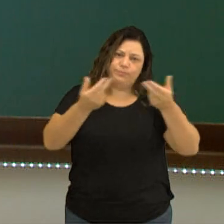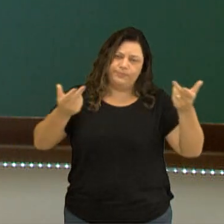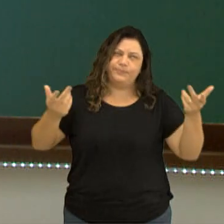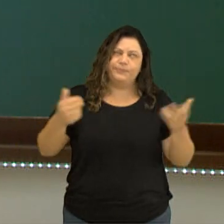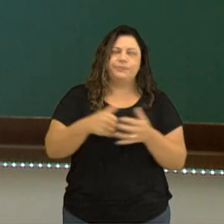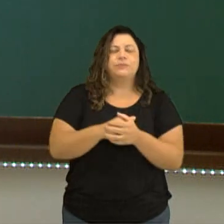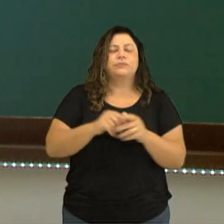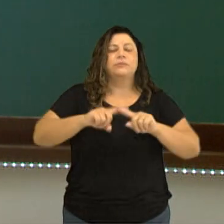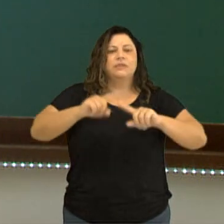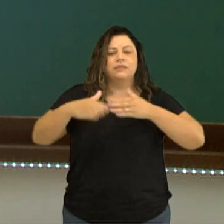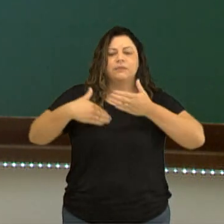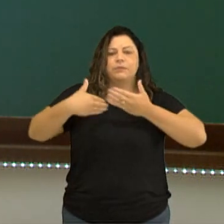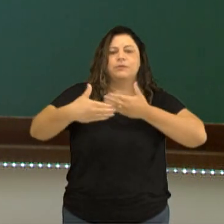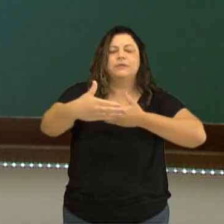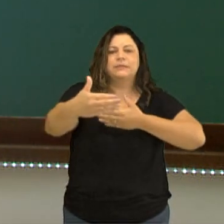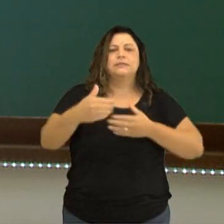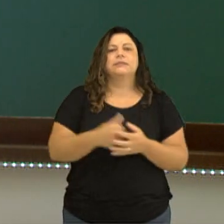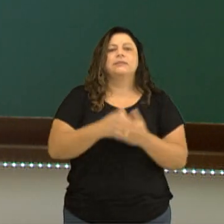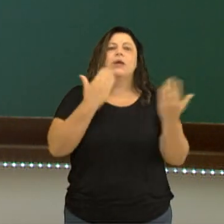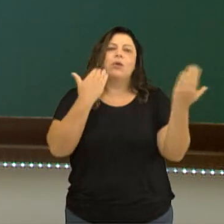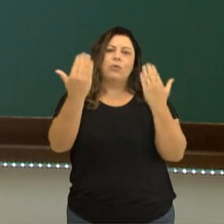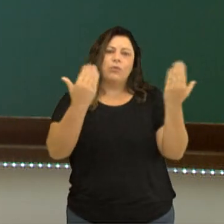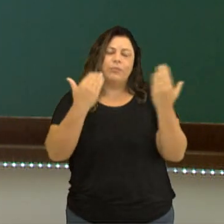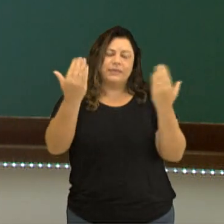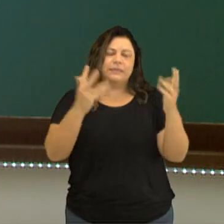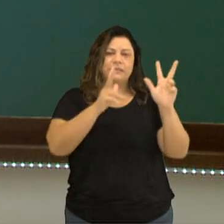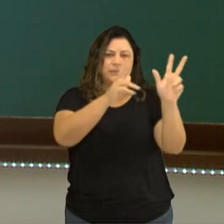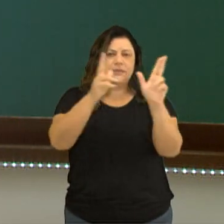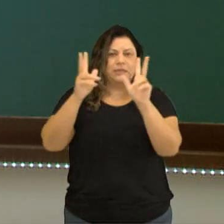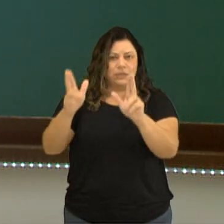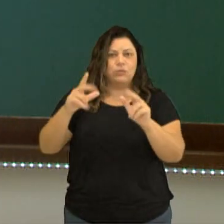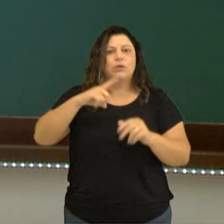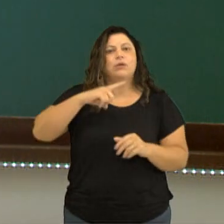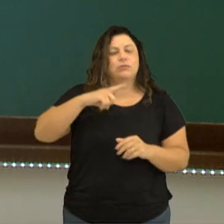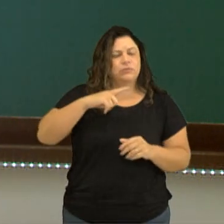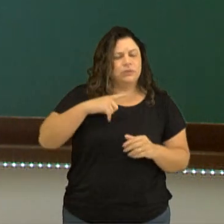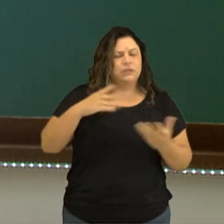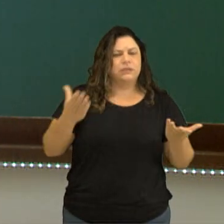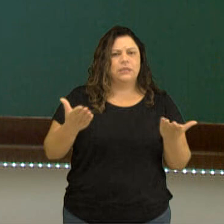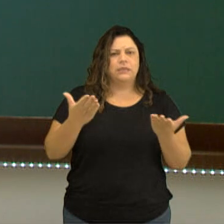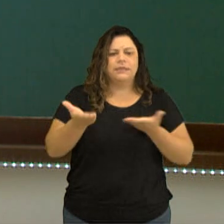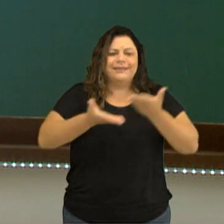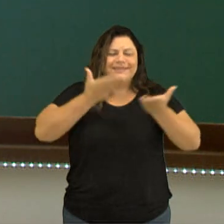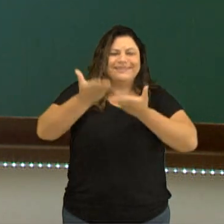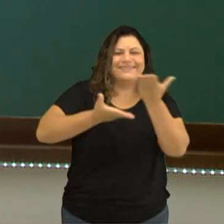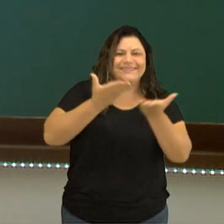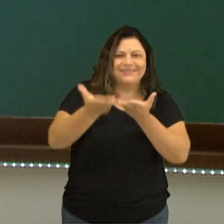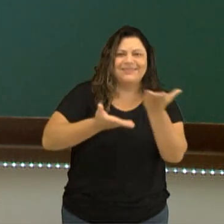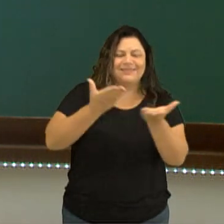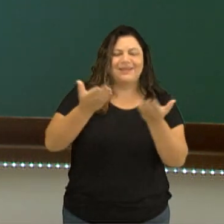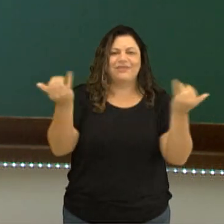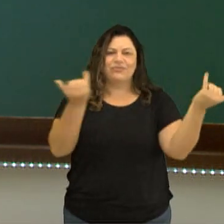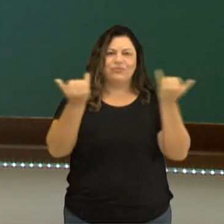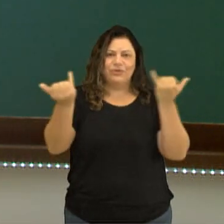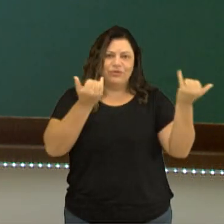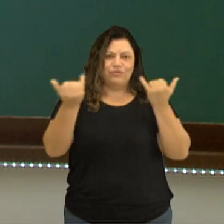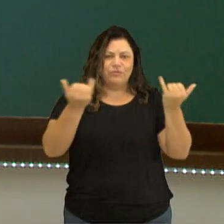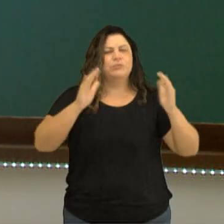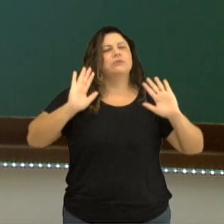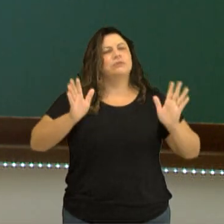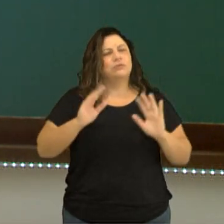sequência ela traz uma comparação. Da mesma forma que ele tem esse trato com a informação que foi